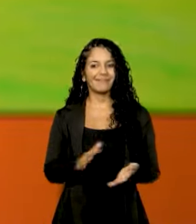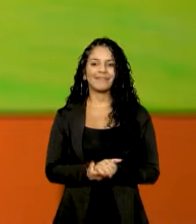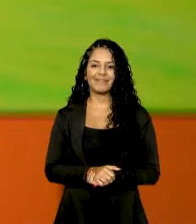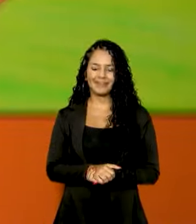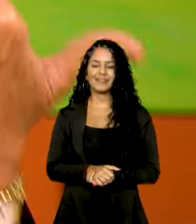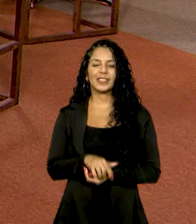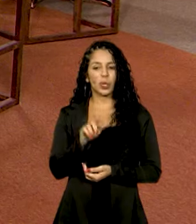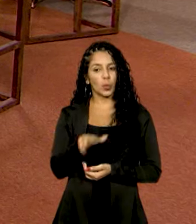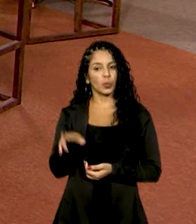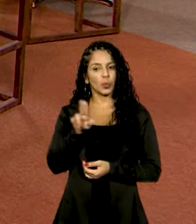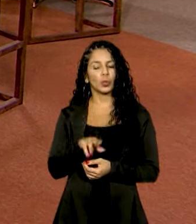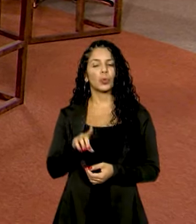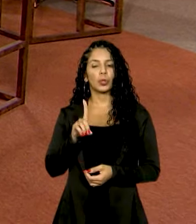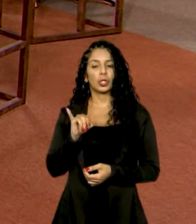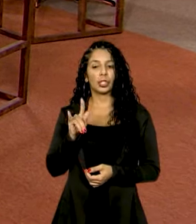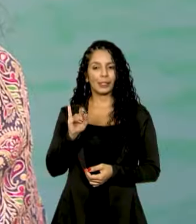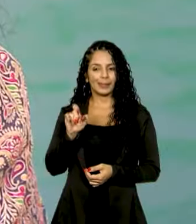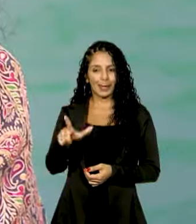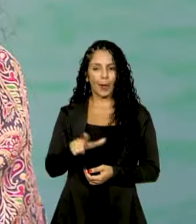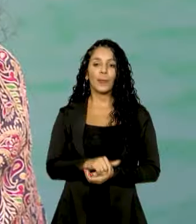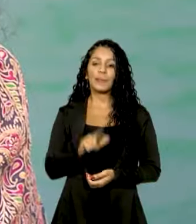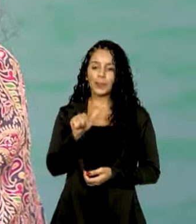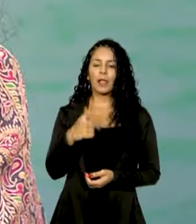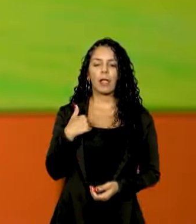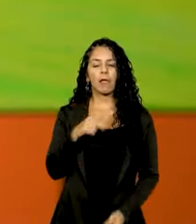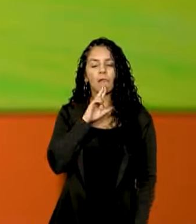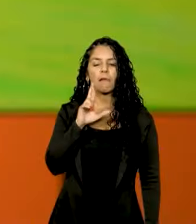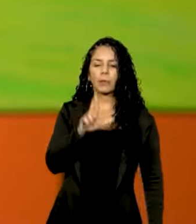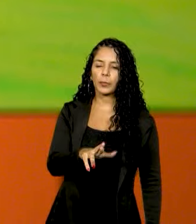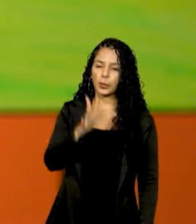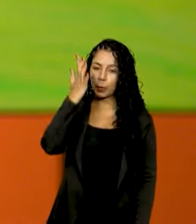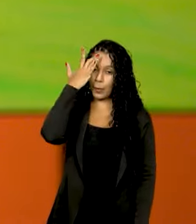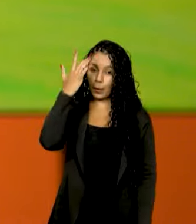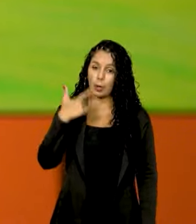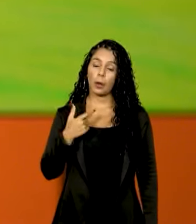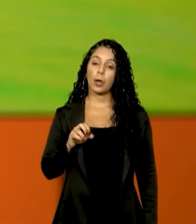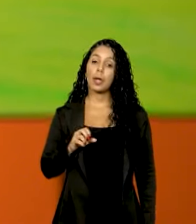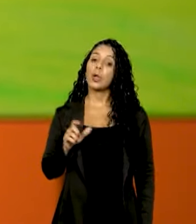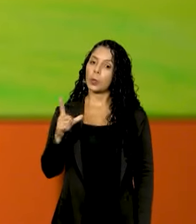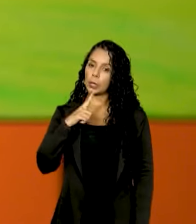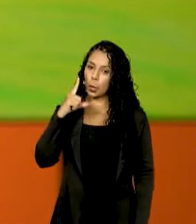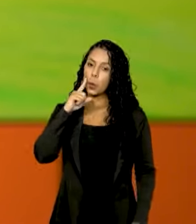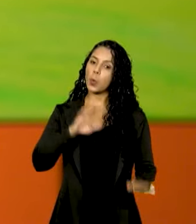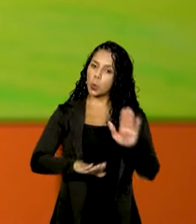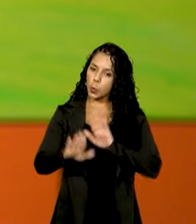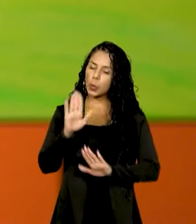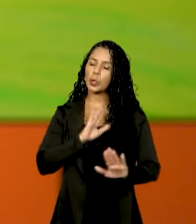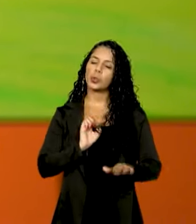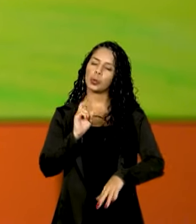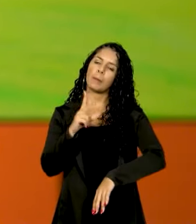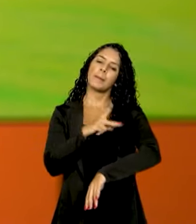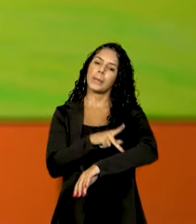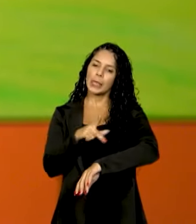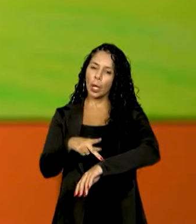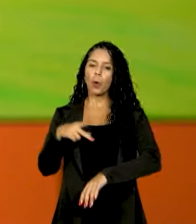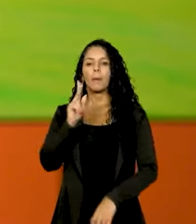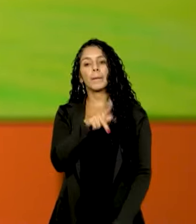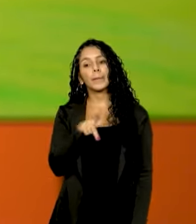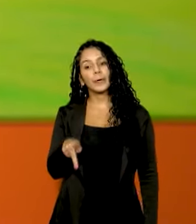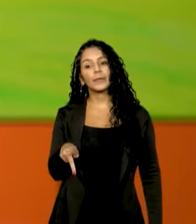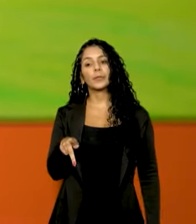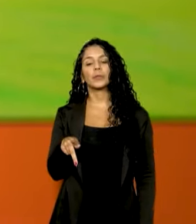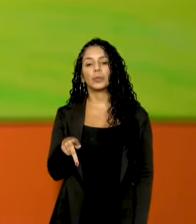digital. Mas respondendo a ele, eu acho assim, como eu sou muito cuidadosa, eu sou pedagoga, eu sou professora, eu sei,